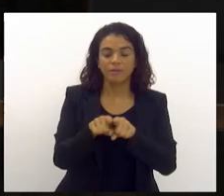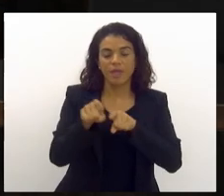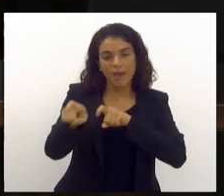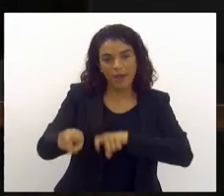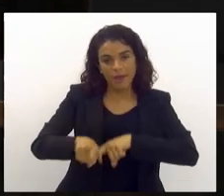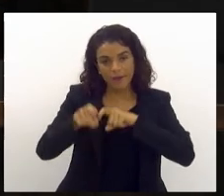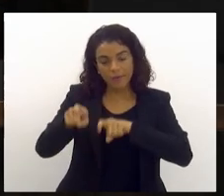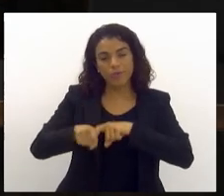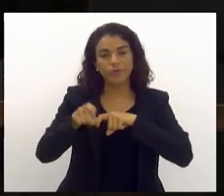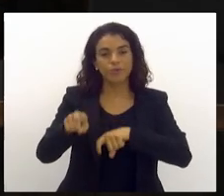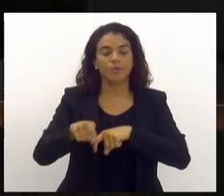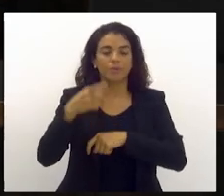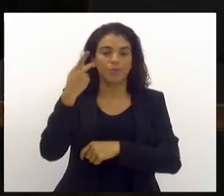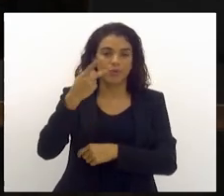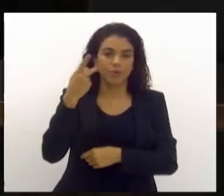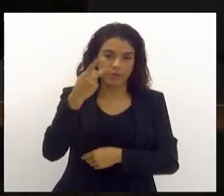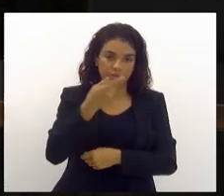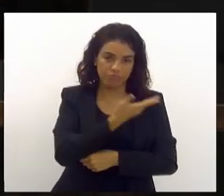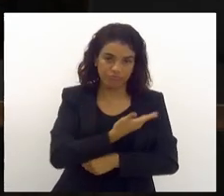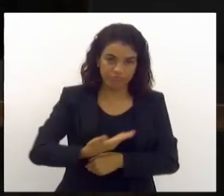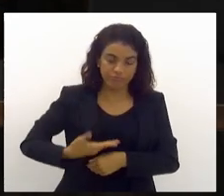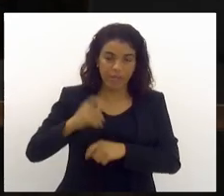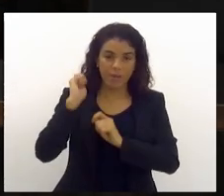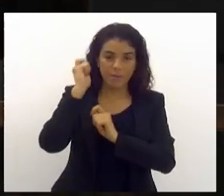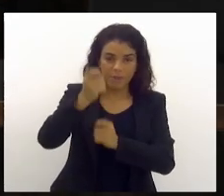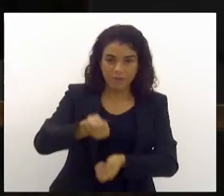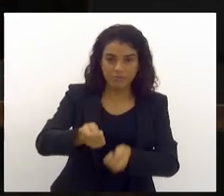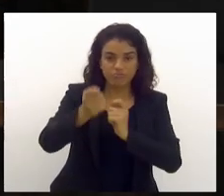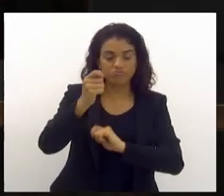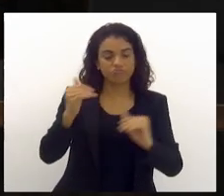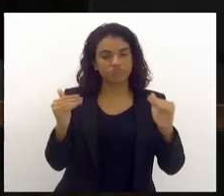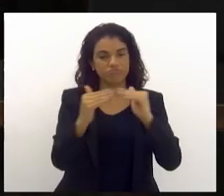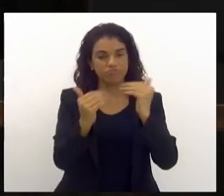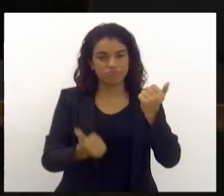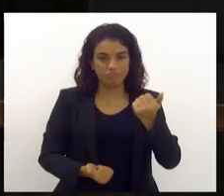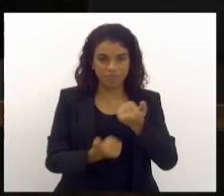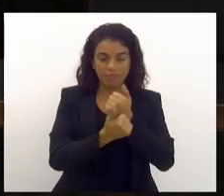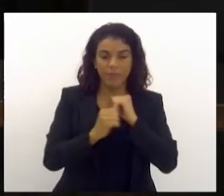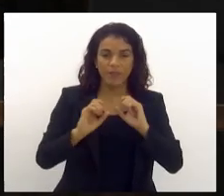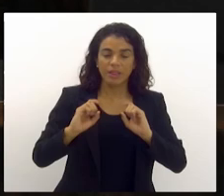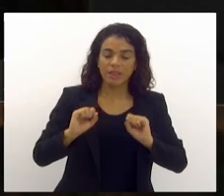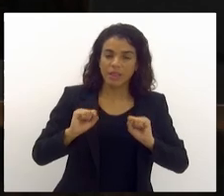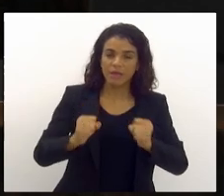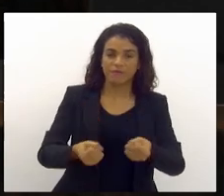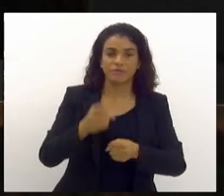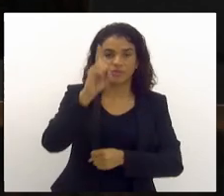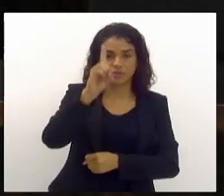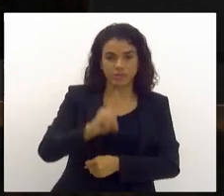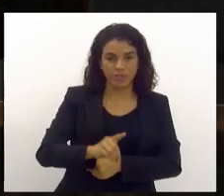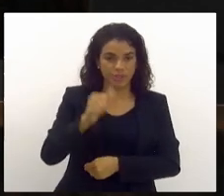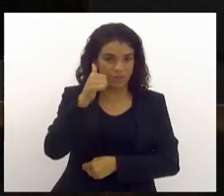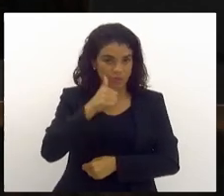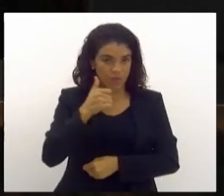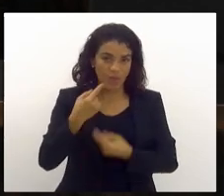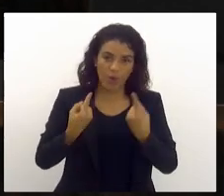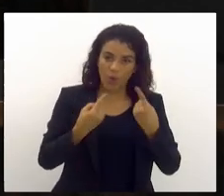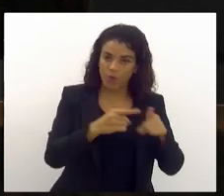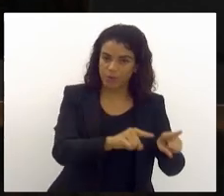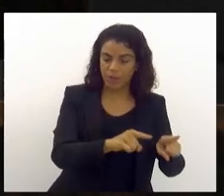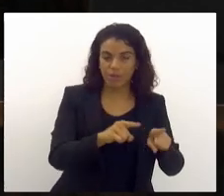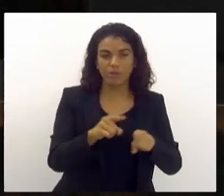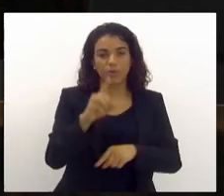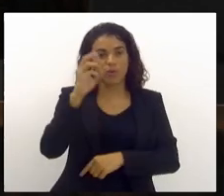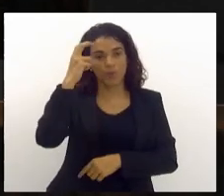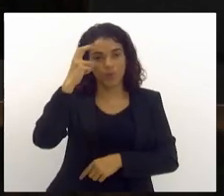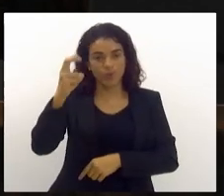Agricultura, Pecuária e Políticas Rural, Agrária e Pesqueira, favorável, de Defesa dos Direitos da Mulher, contrário, de